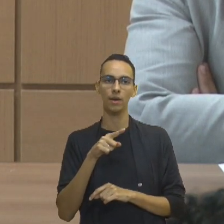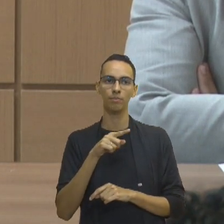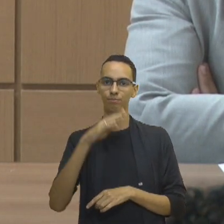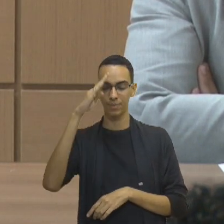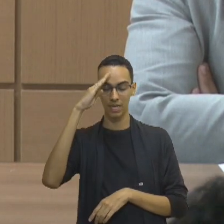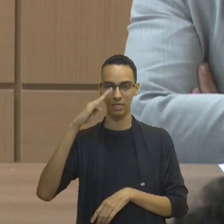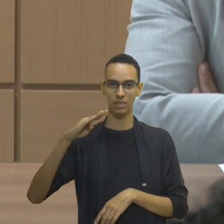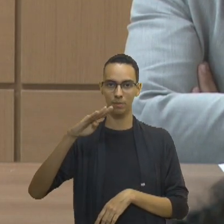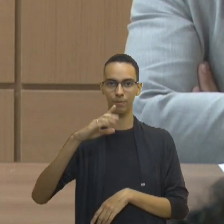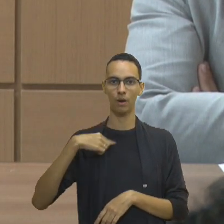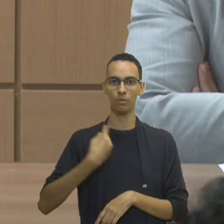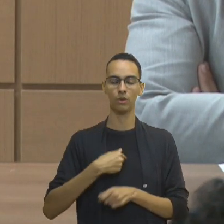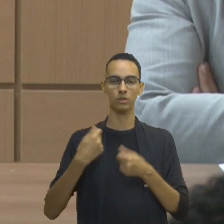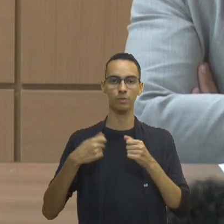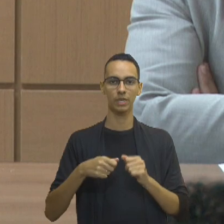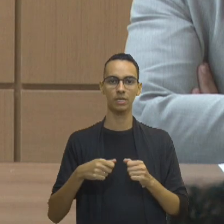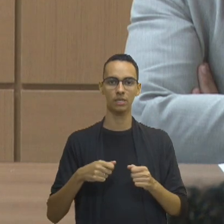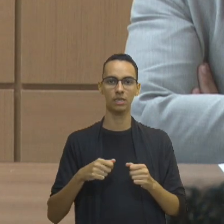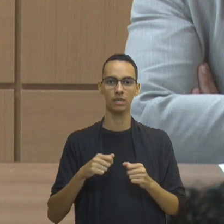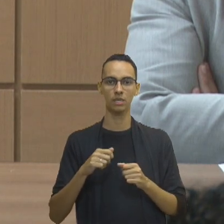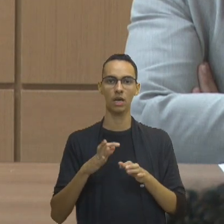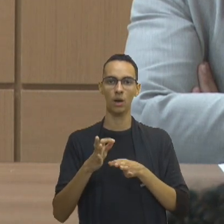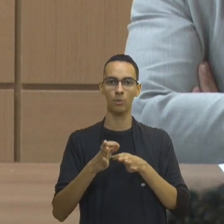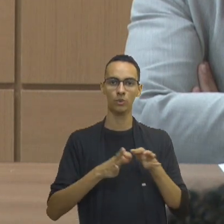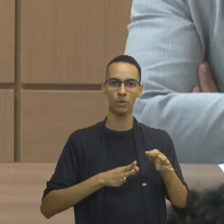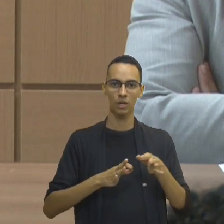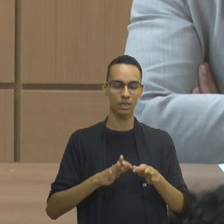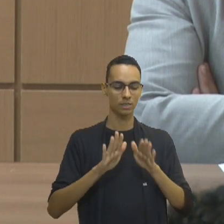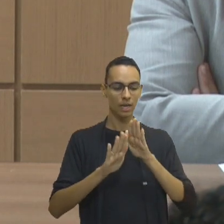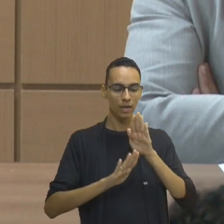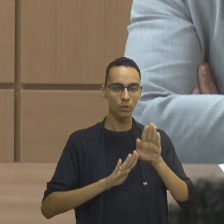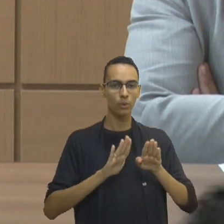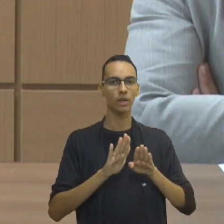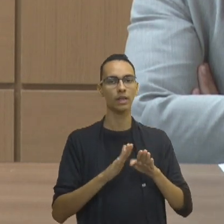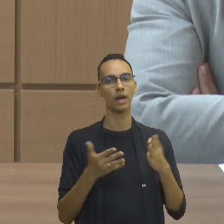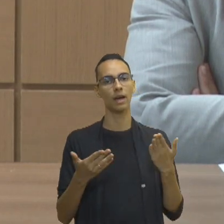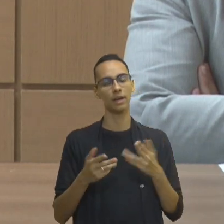ser preservados nesse momento para que permaneçam na universidade.